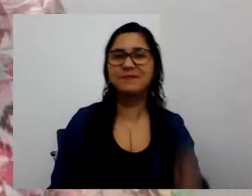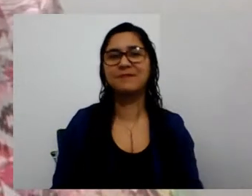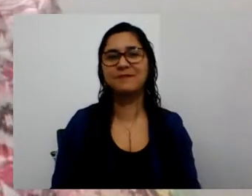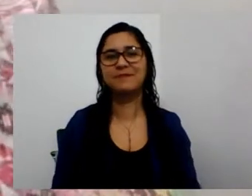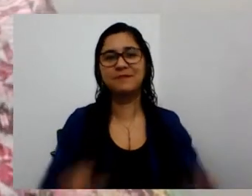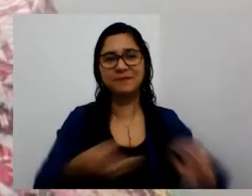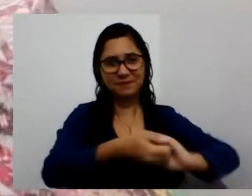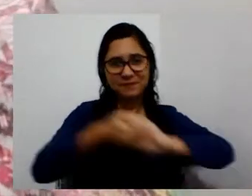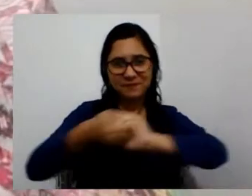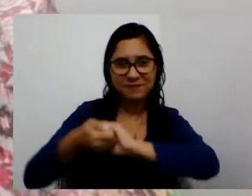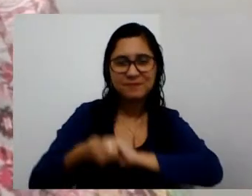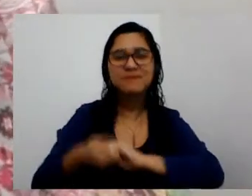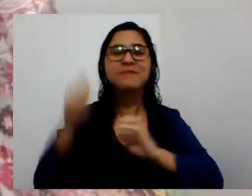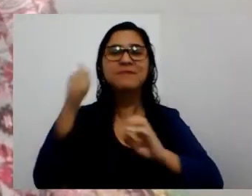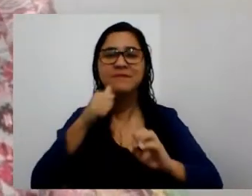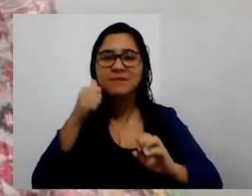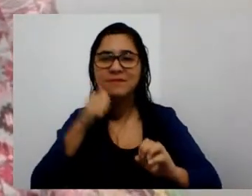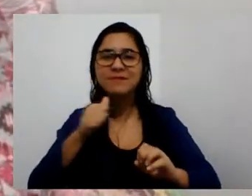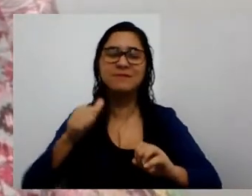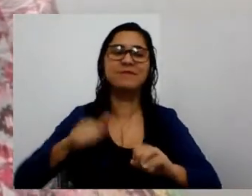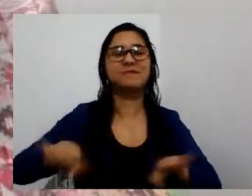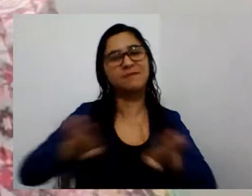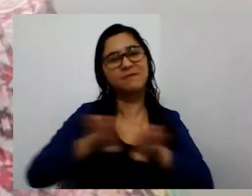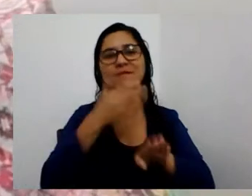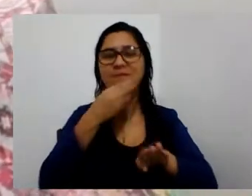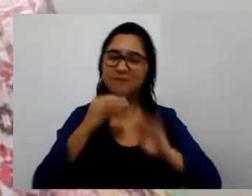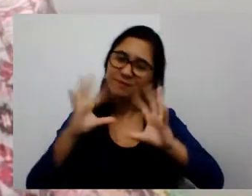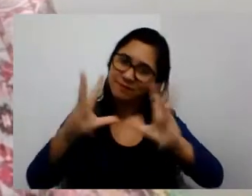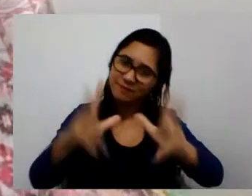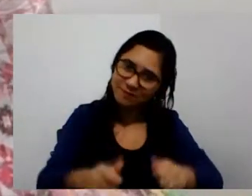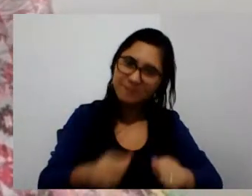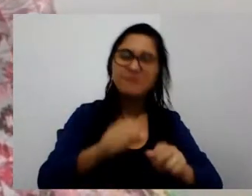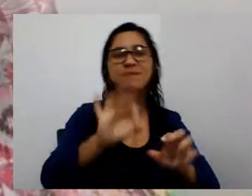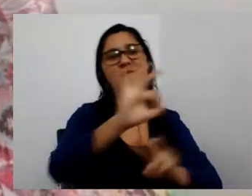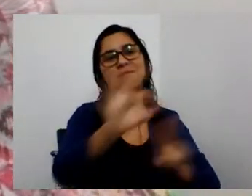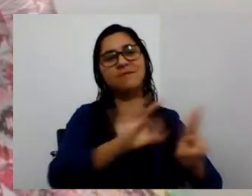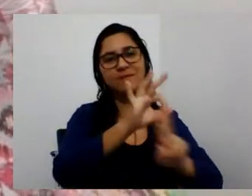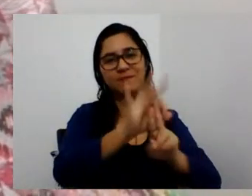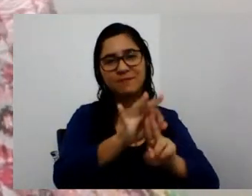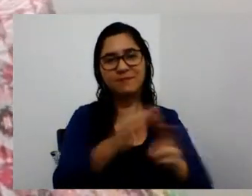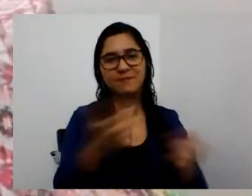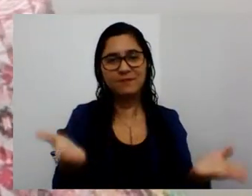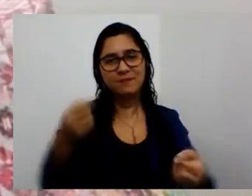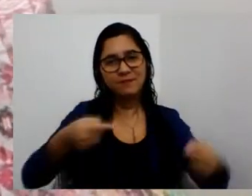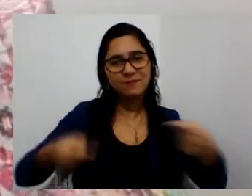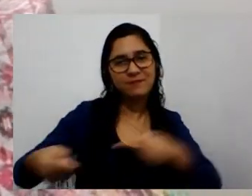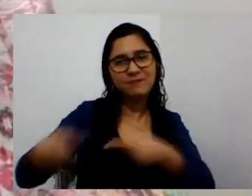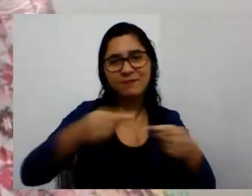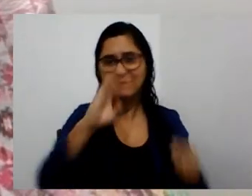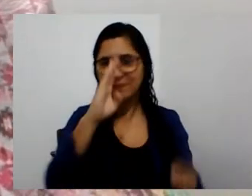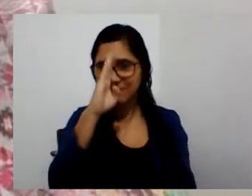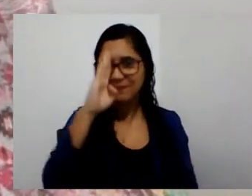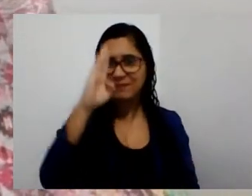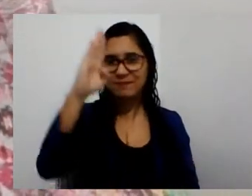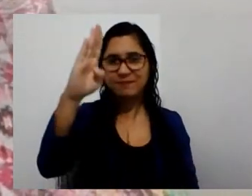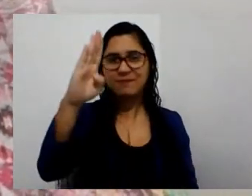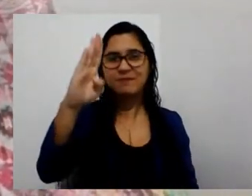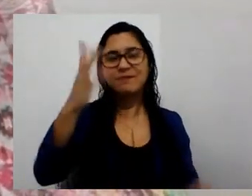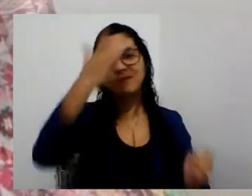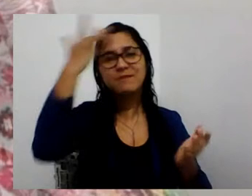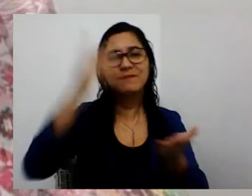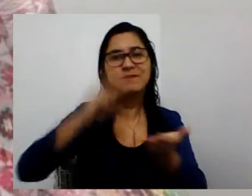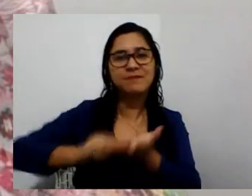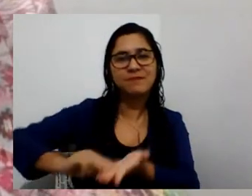Cumprimento a todas e a todos da UFSCar e neste debate, principalmente aos